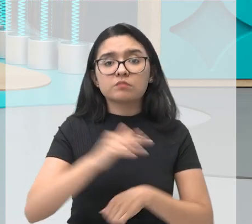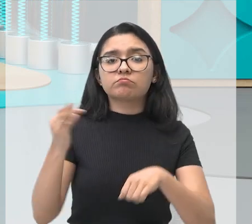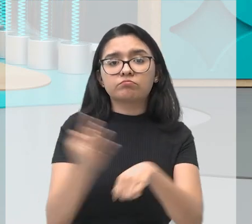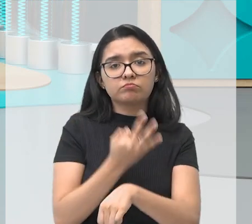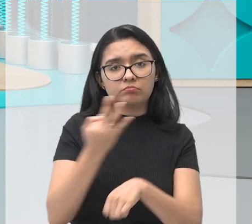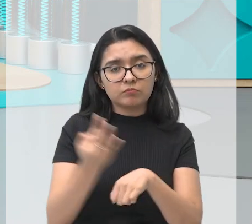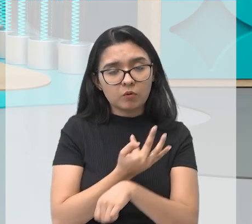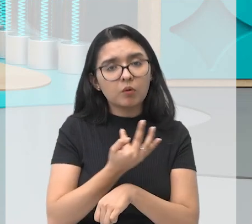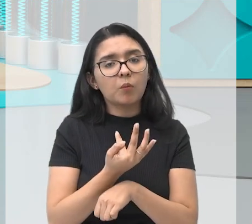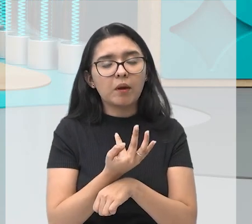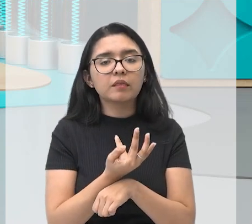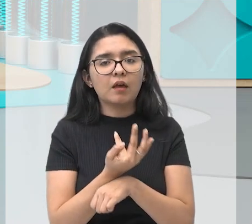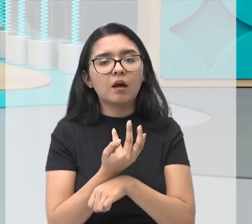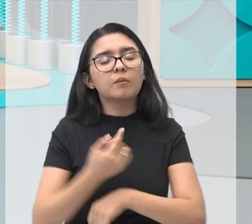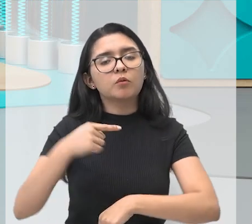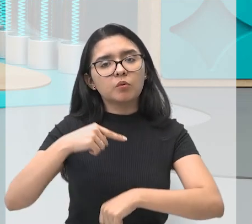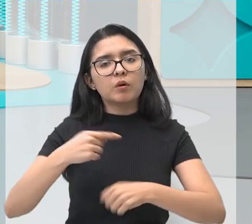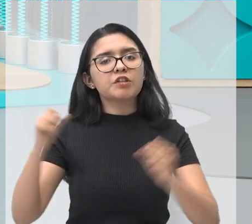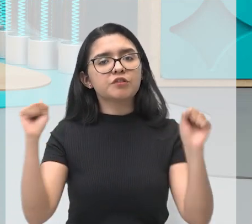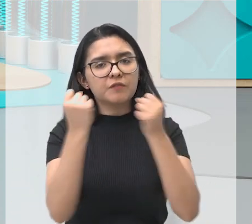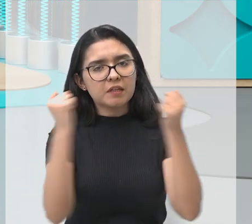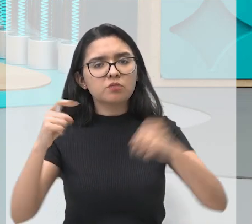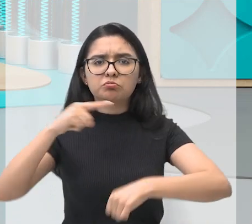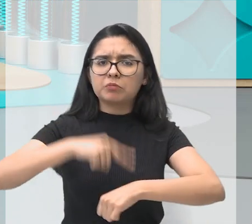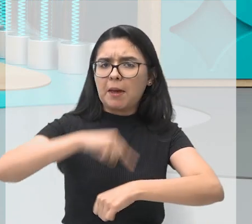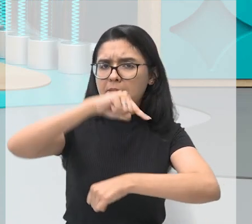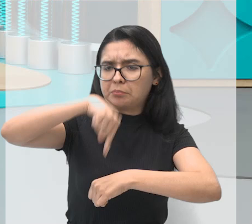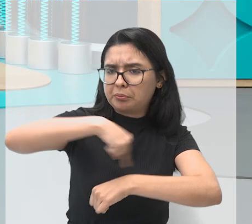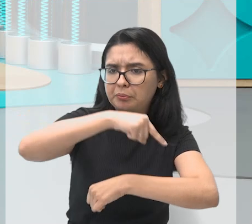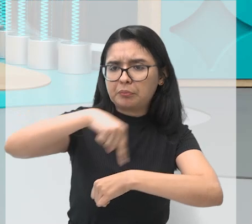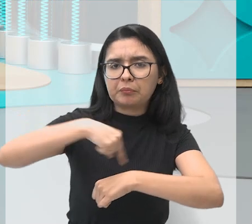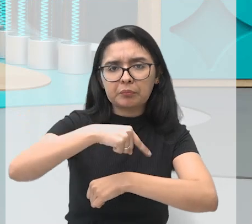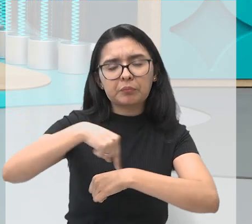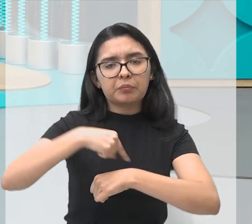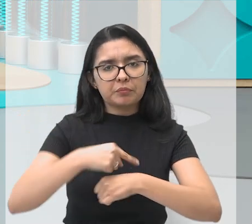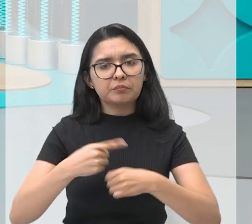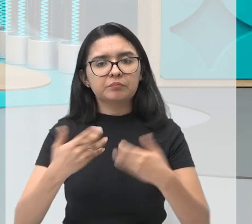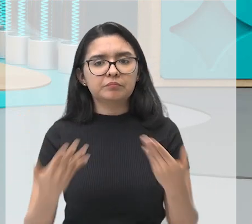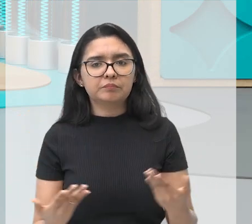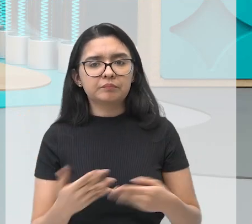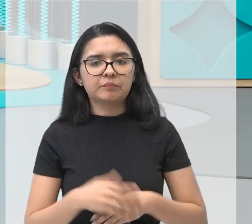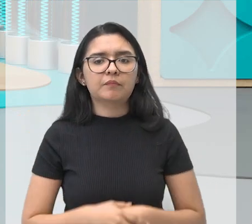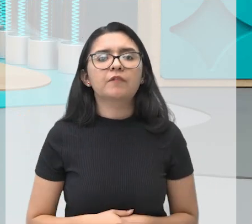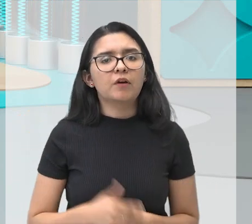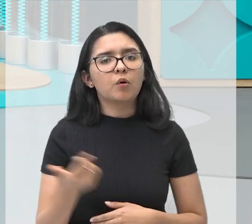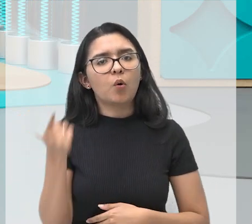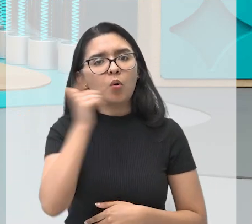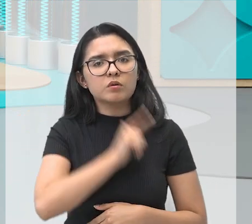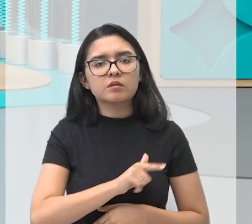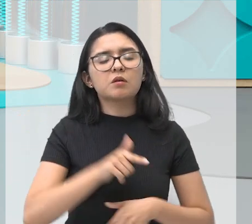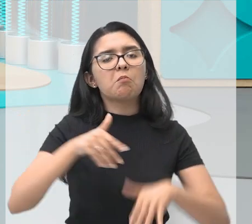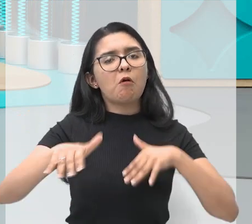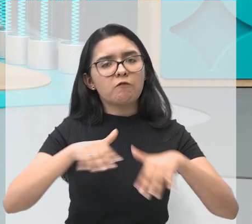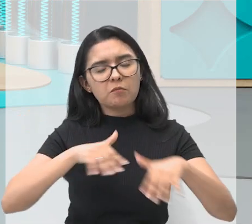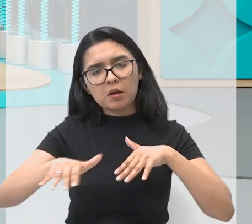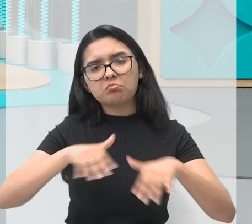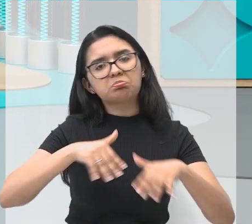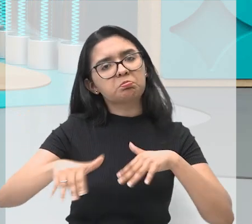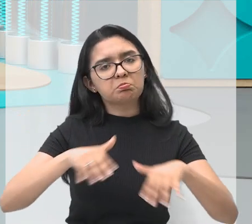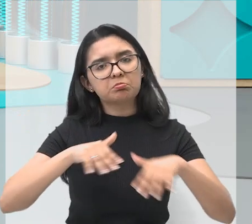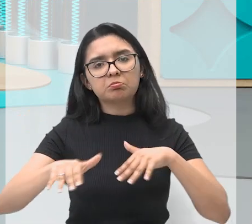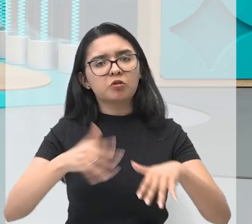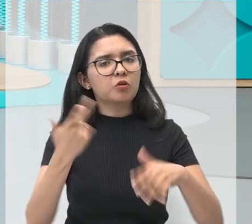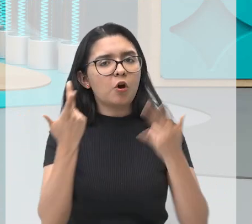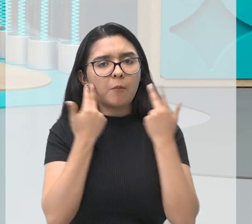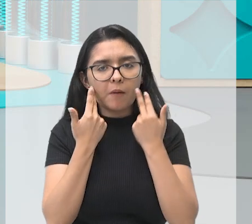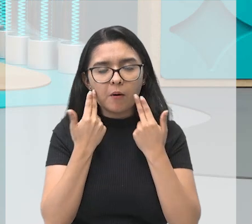essa atividade por um tempo maior e vai continuar, não vou dizer no mesmo pique, mas com uma intensidade próxima de como